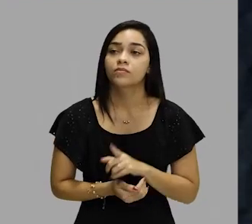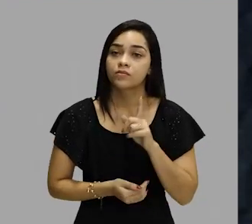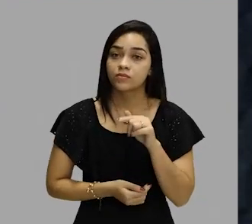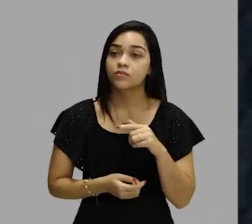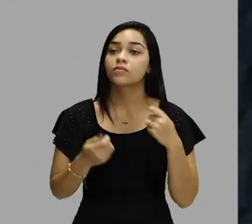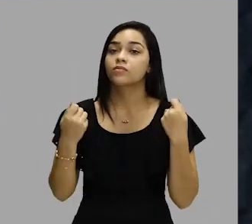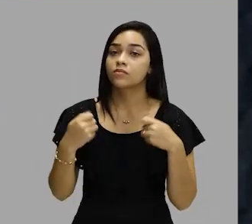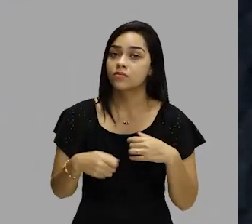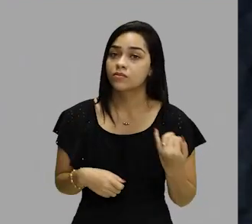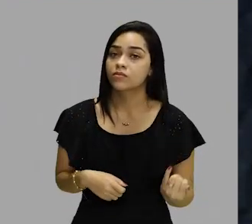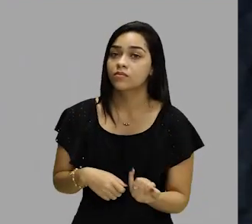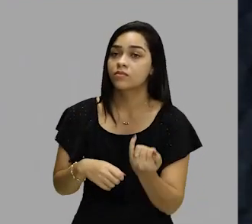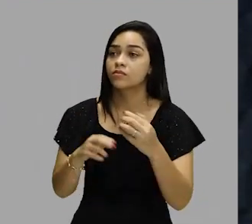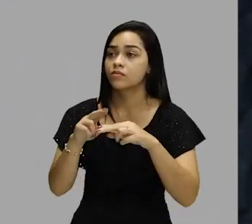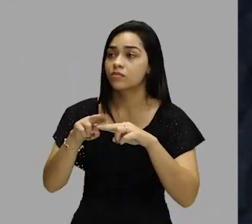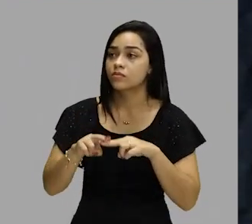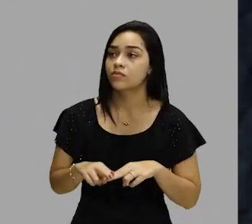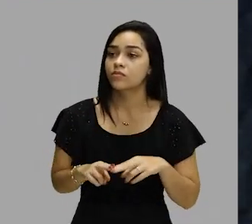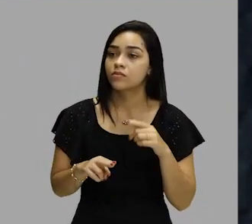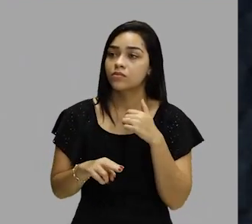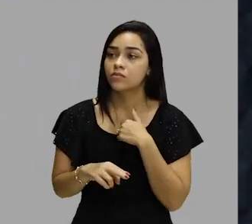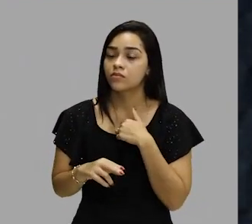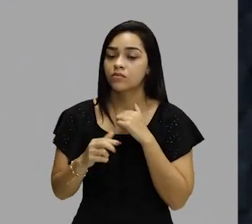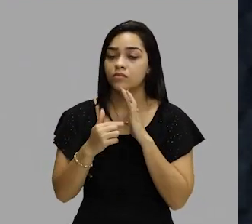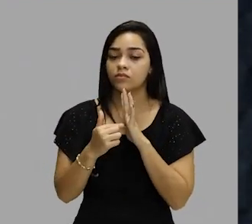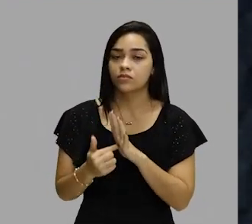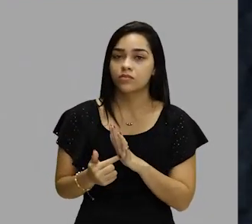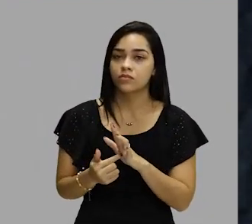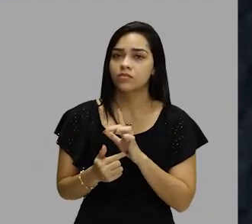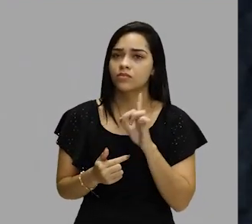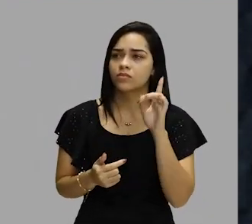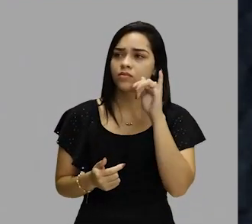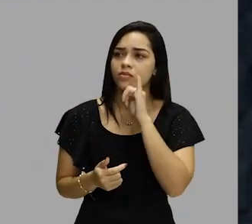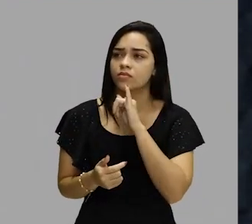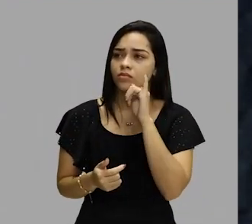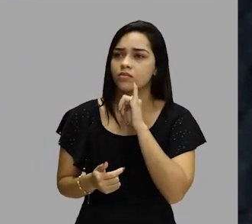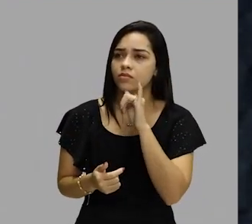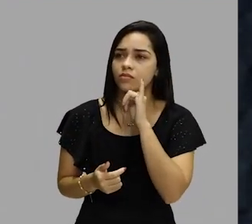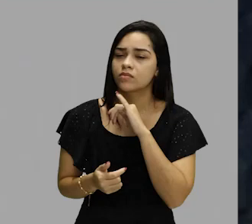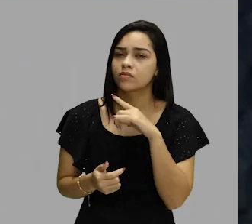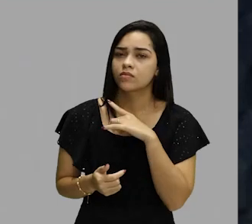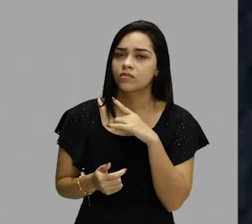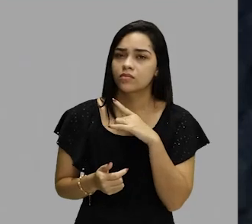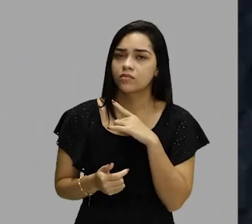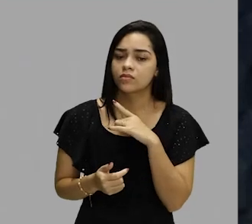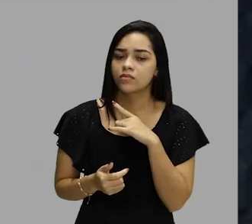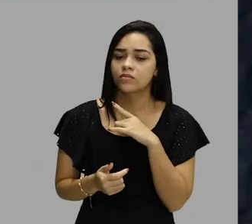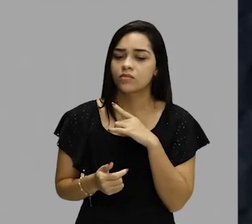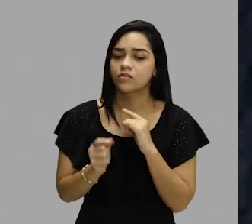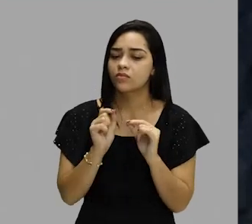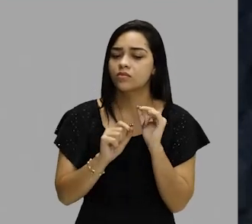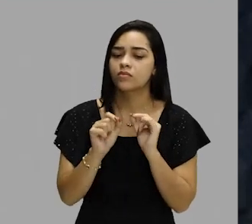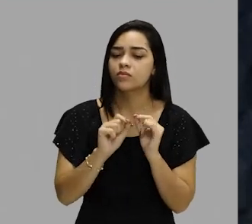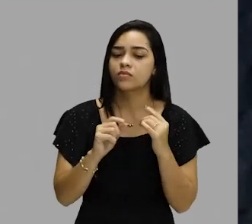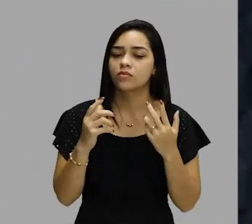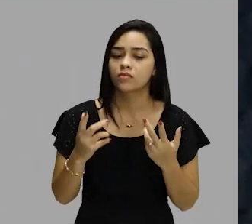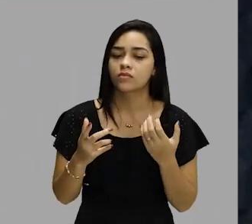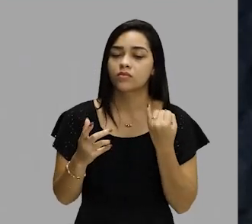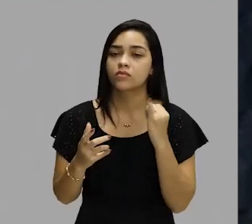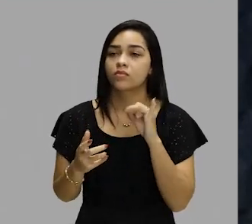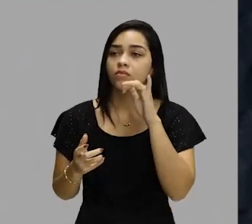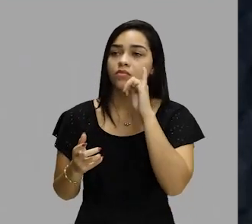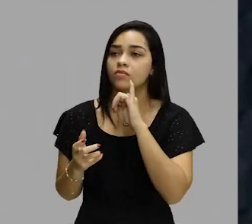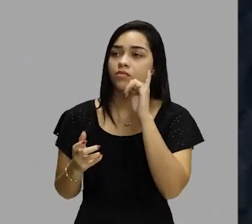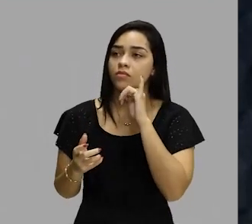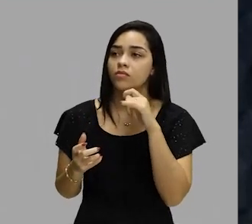extremamente necessária. Por isso que eu mostrei naqueles exemplos, daquelas pirâmides ecológicas aqui, ó, né? Se, por